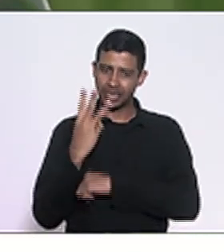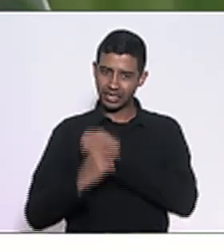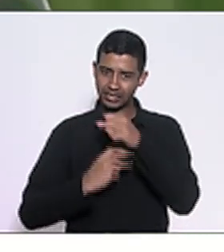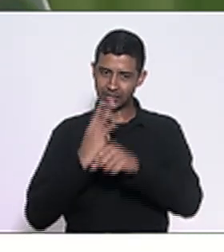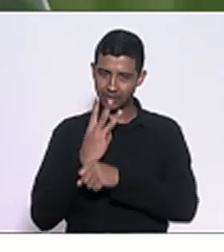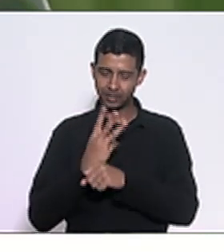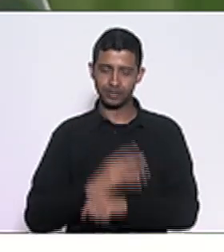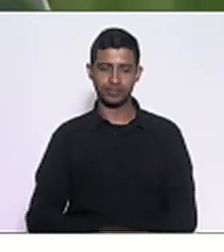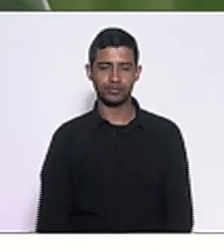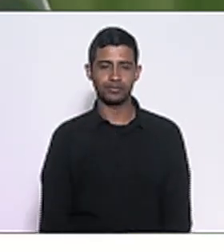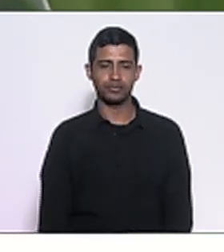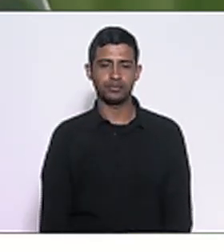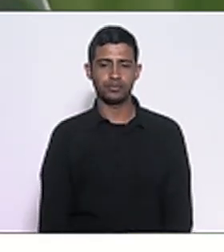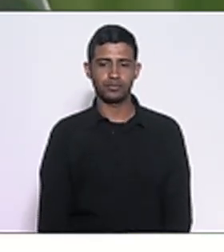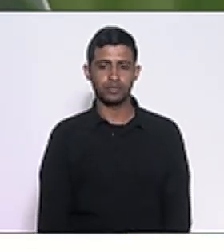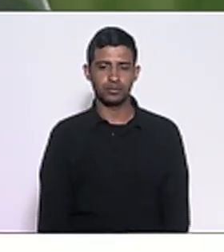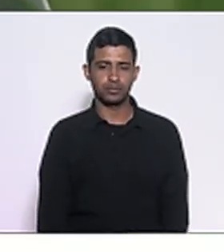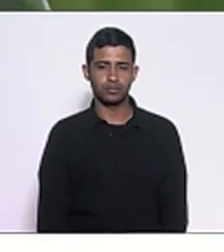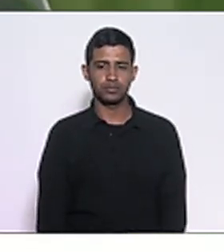mas a